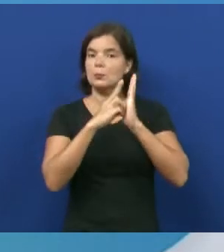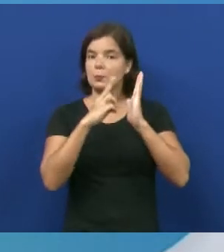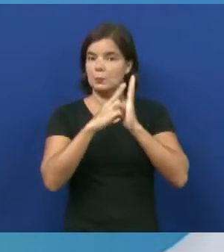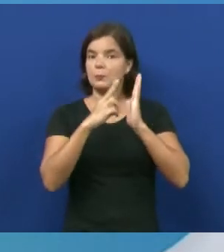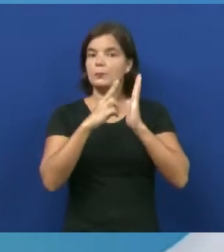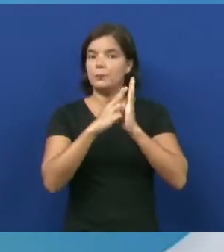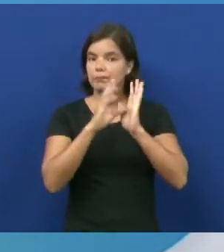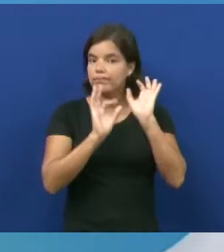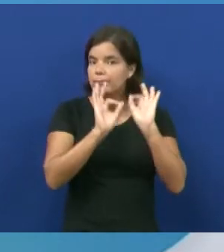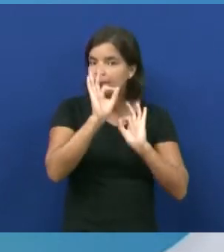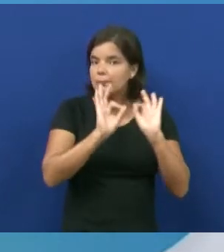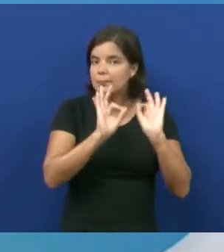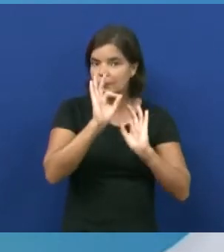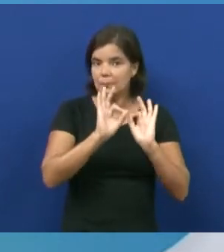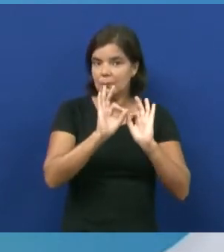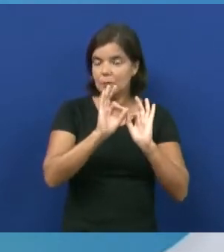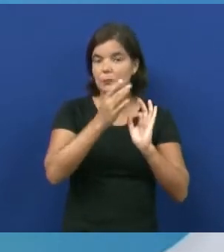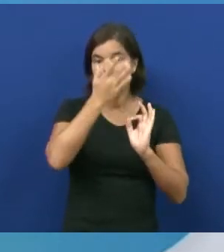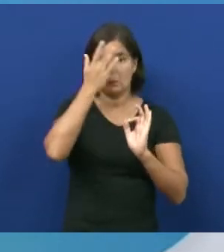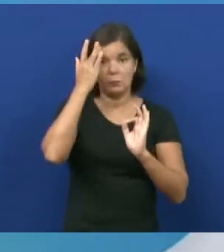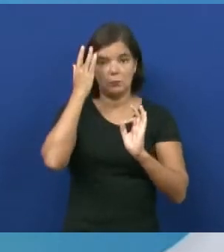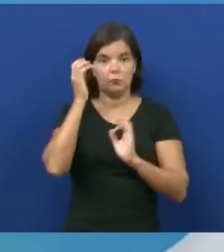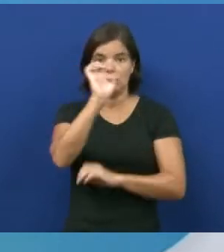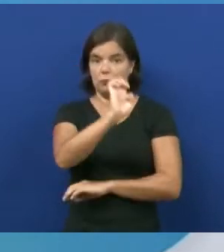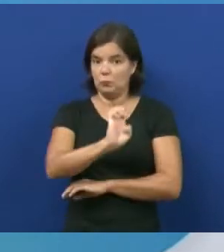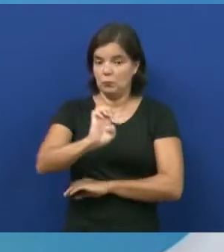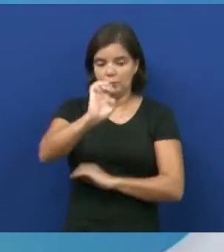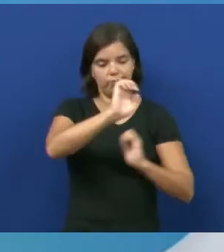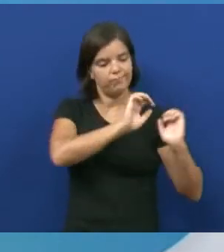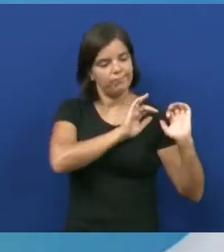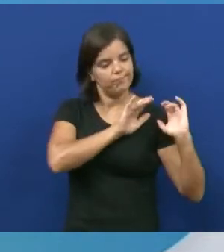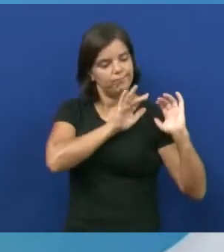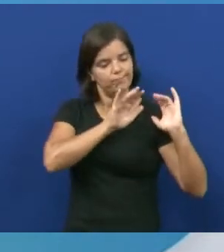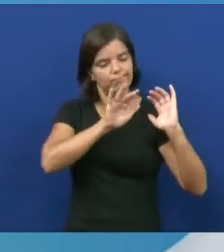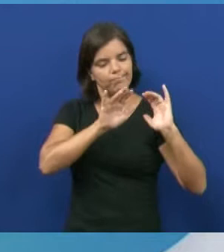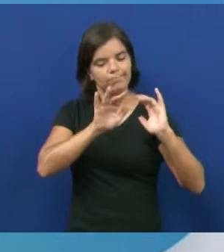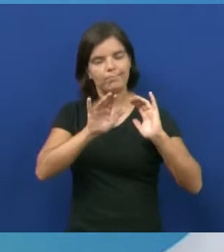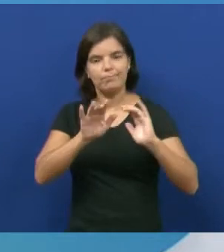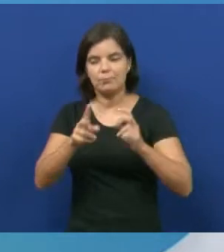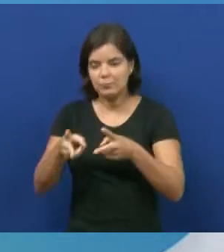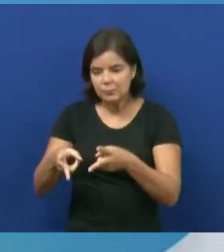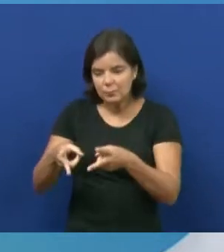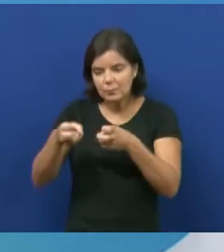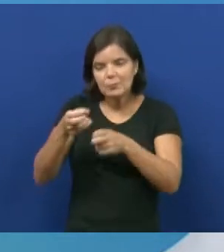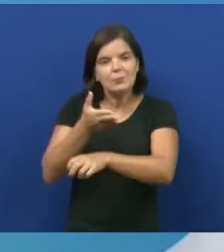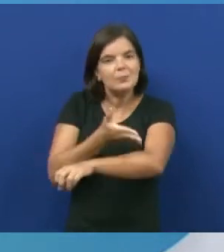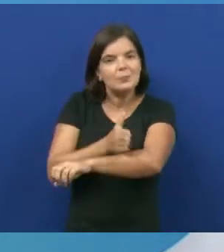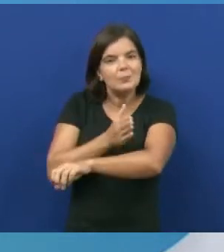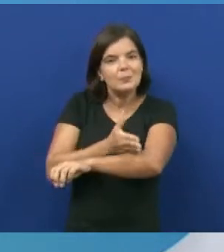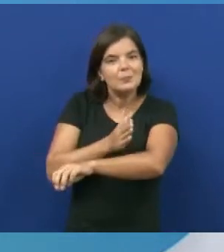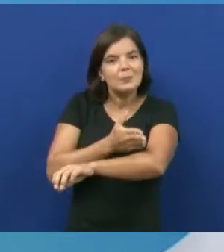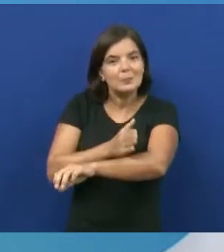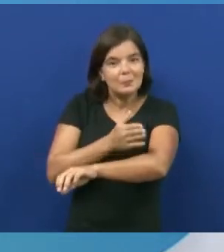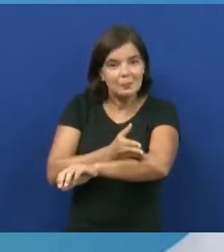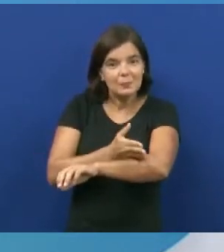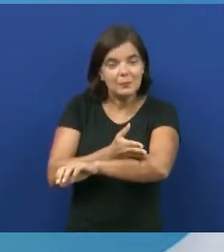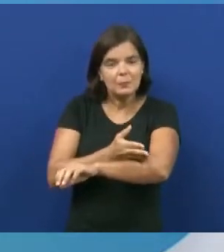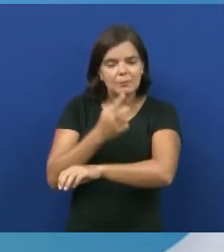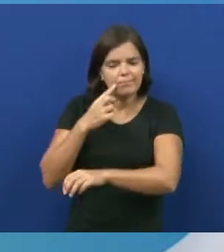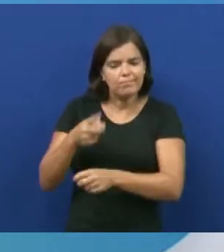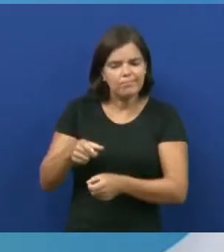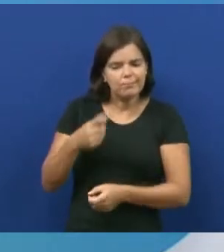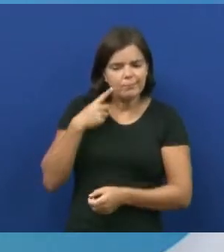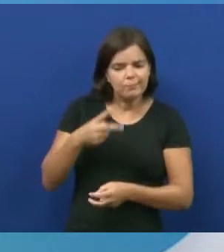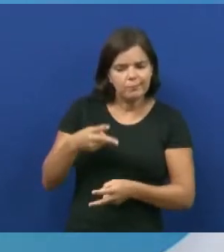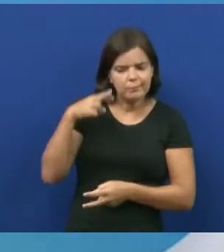faziam. E quando os colonizadores chegaram, eles perceberam essas práticas e